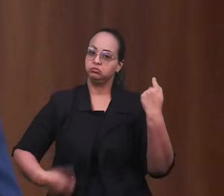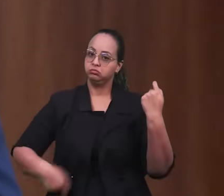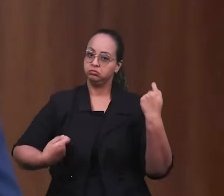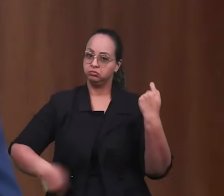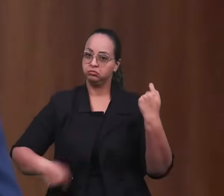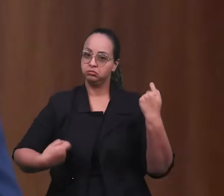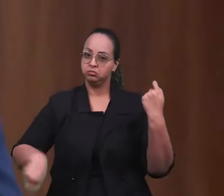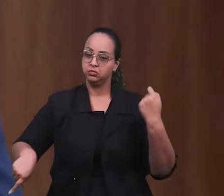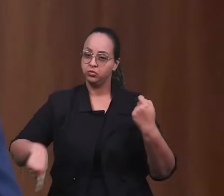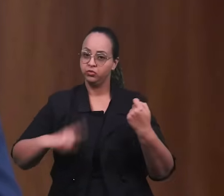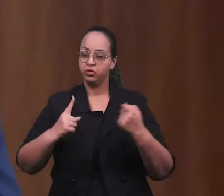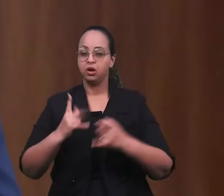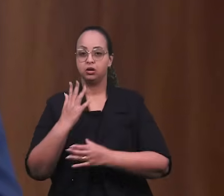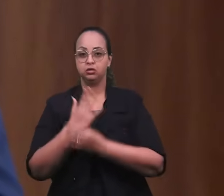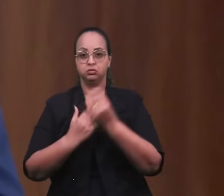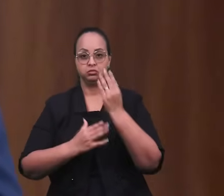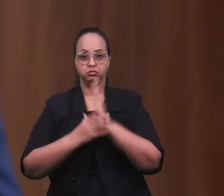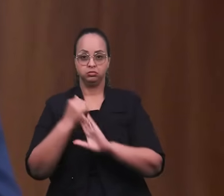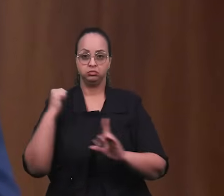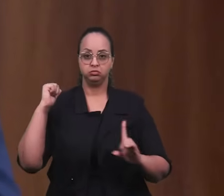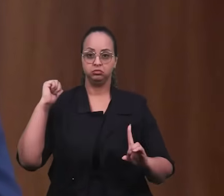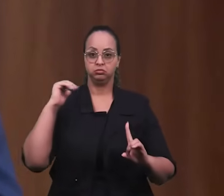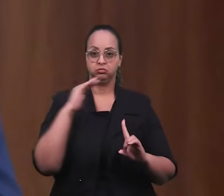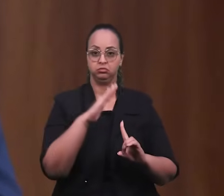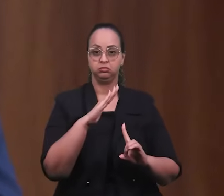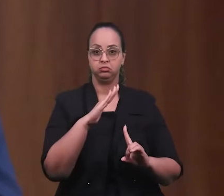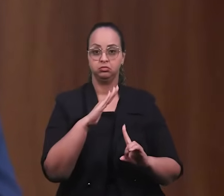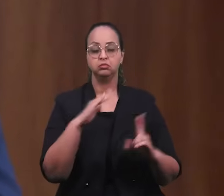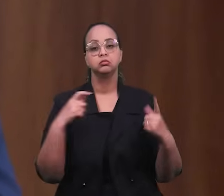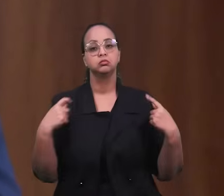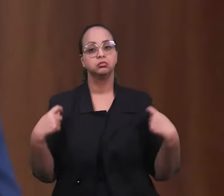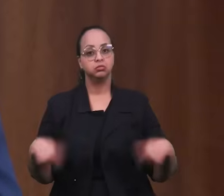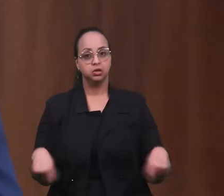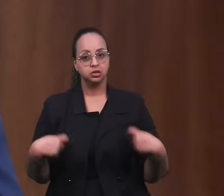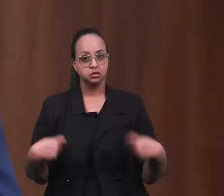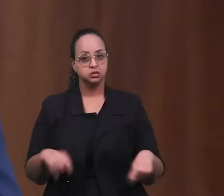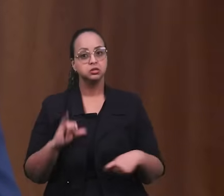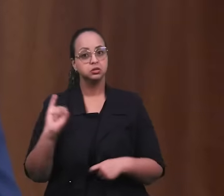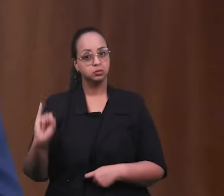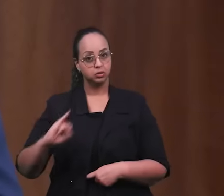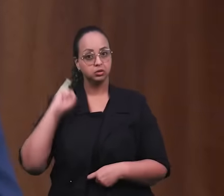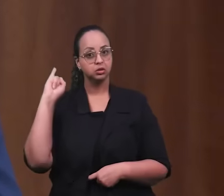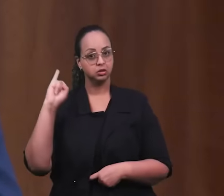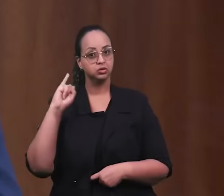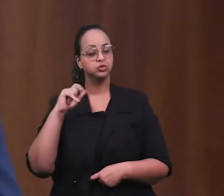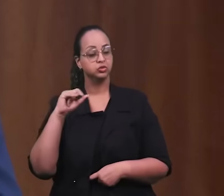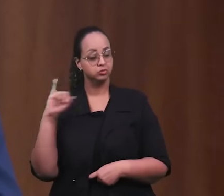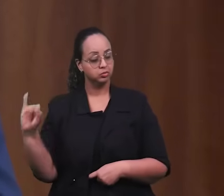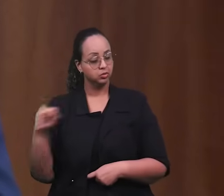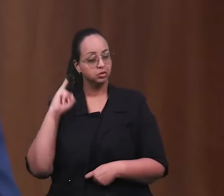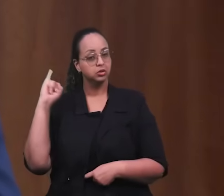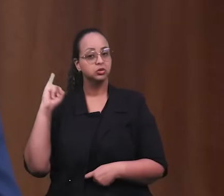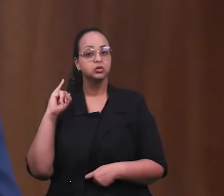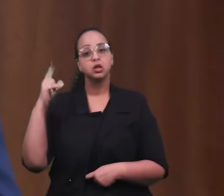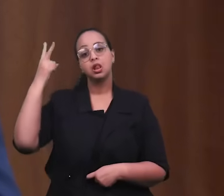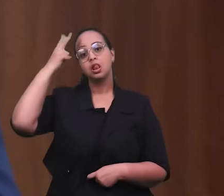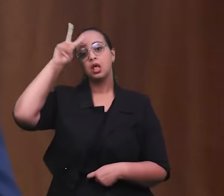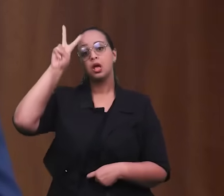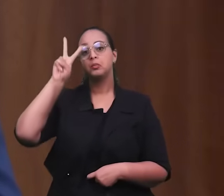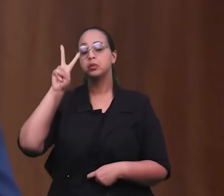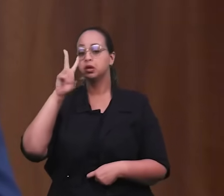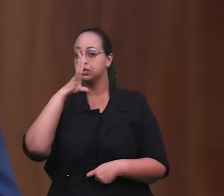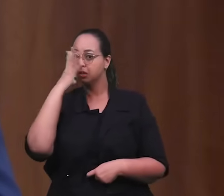Os instrumentistas, a imposição de mãos antes de começar o culto, isso é fundamental. Lembrar também, eu